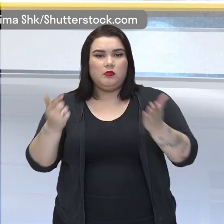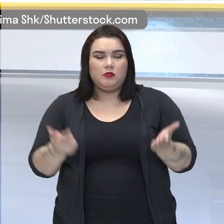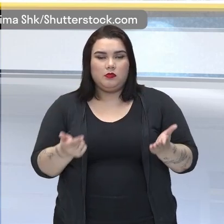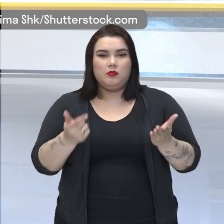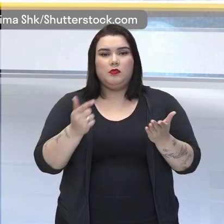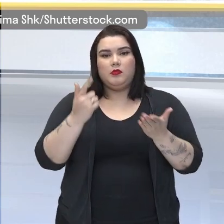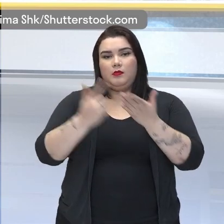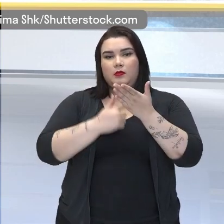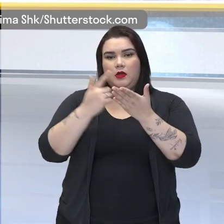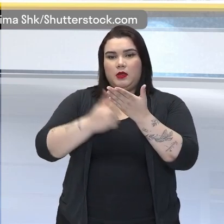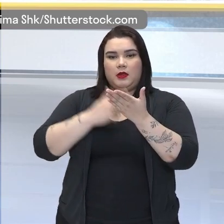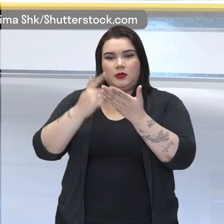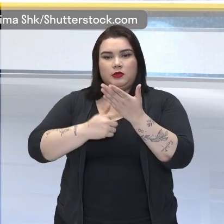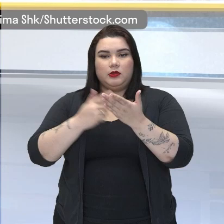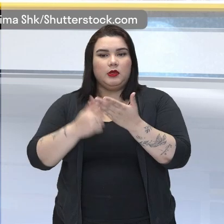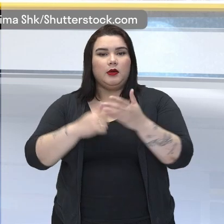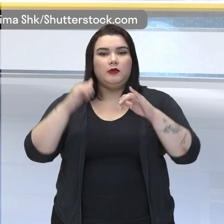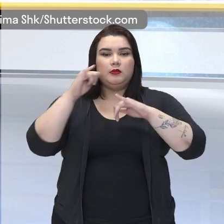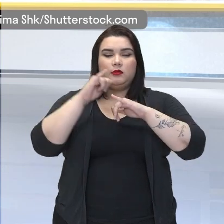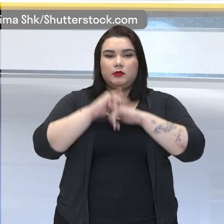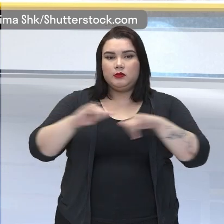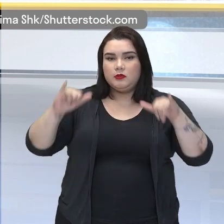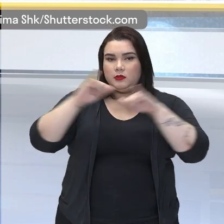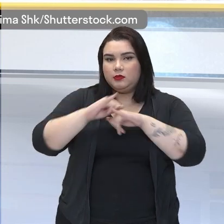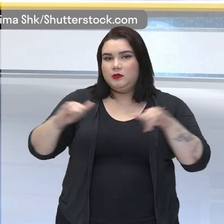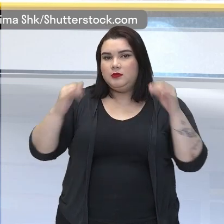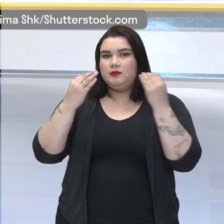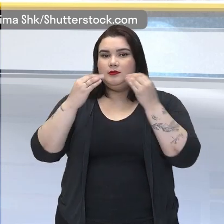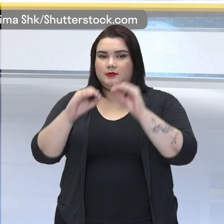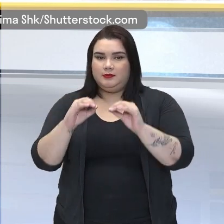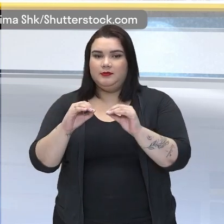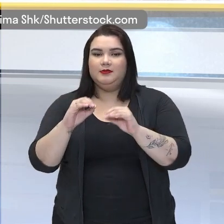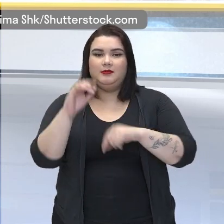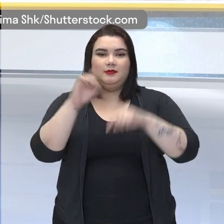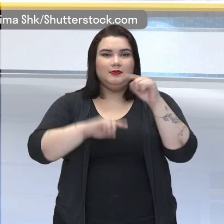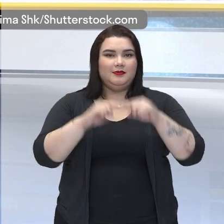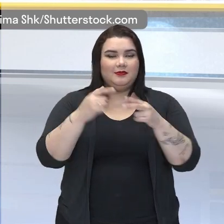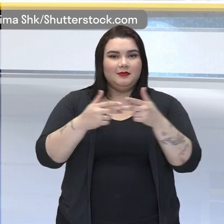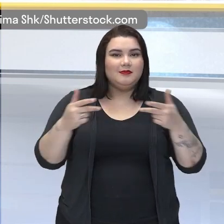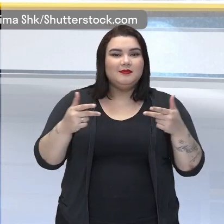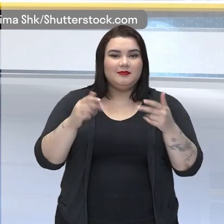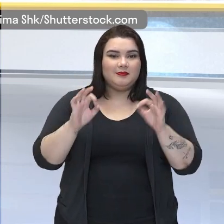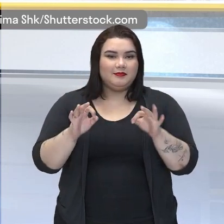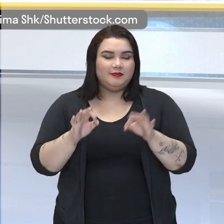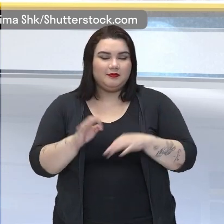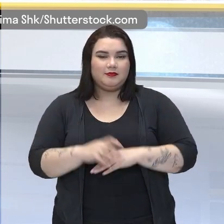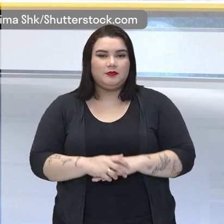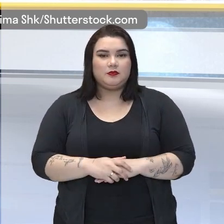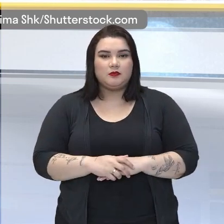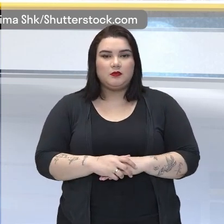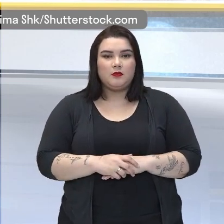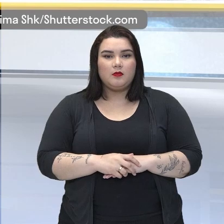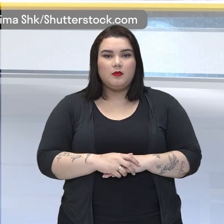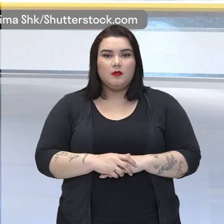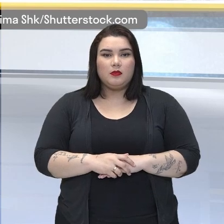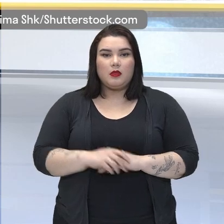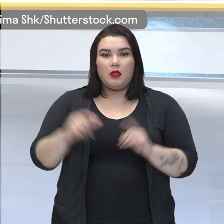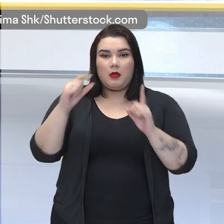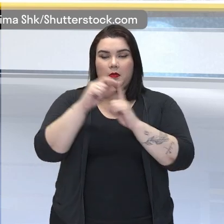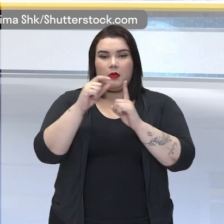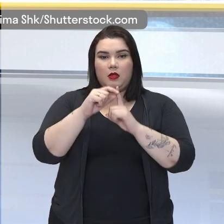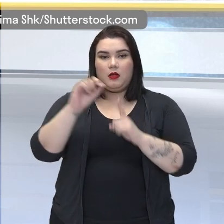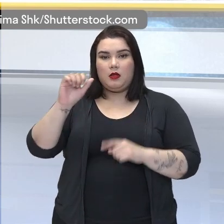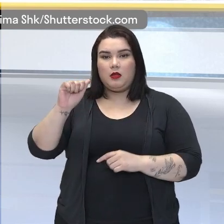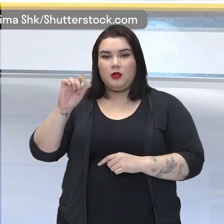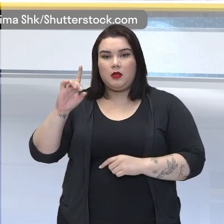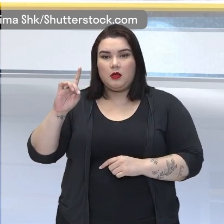revista coloque a propaganda lá do seu produto. Então, as ads, né, Essa palavra ad